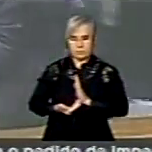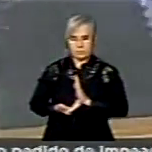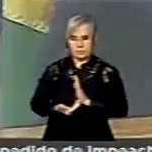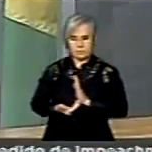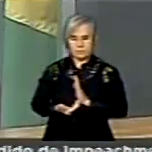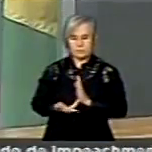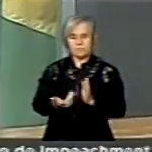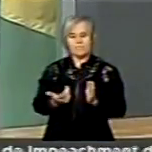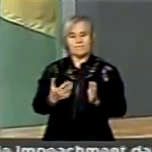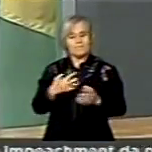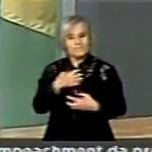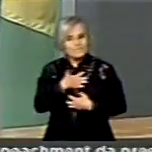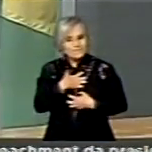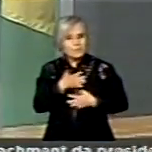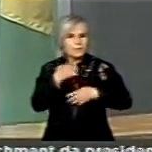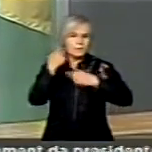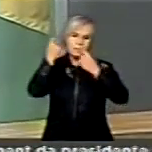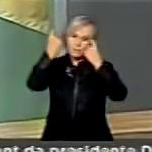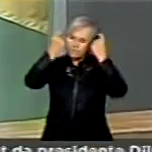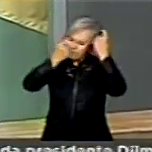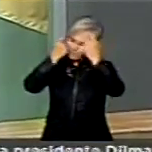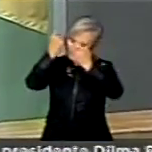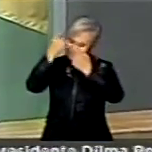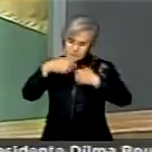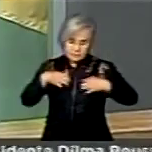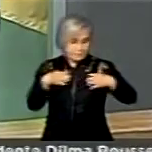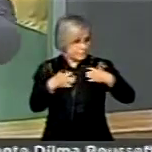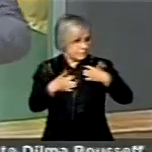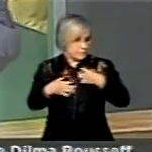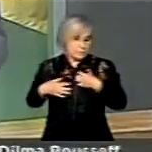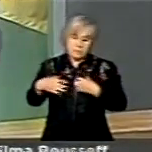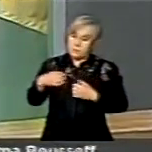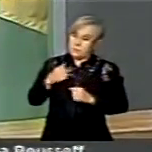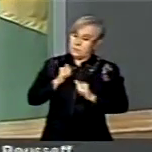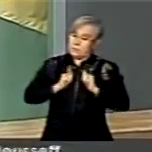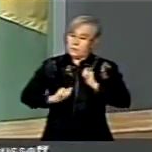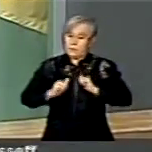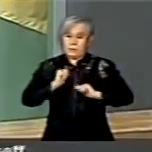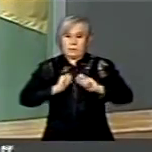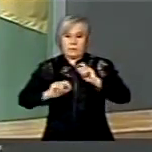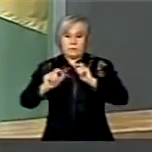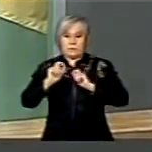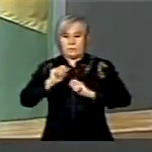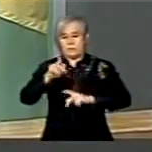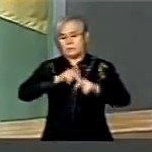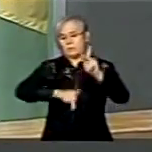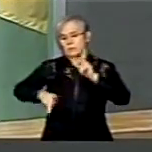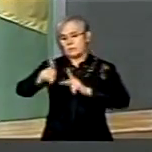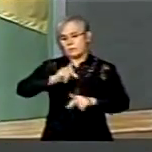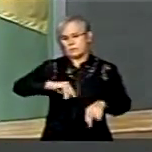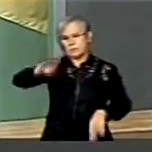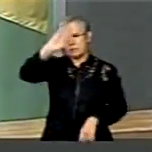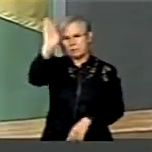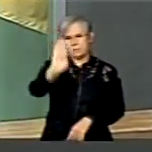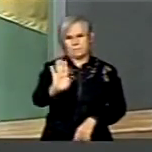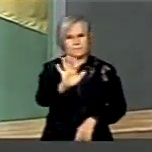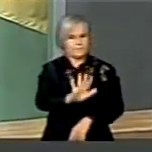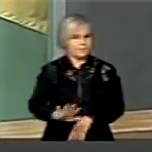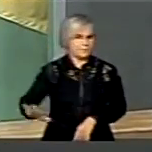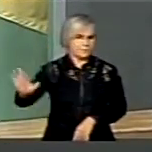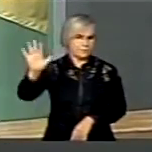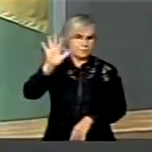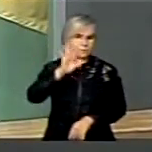de uma preocupação e de uma ansiedade muito grande pelo conjunto da população brasileira. O